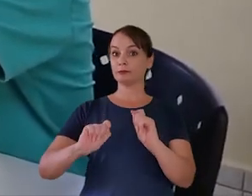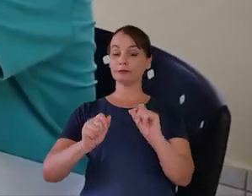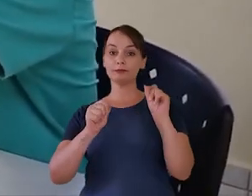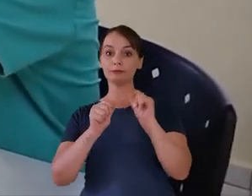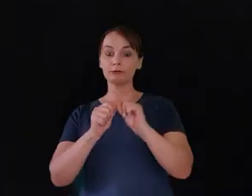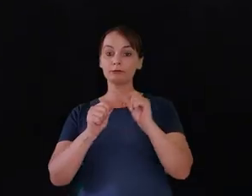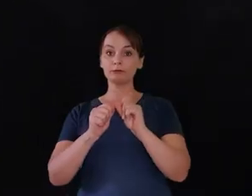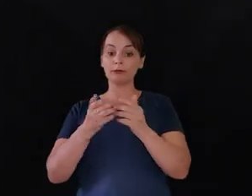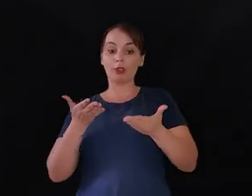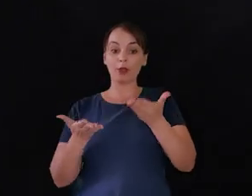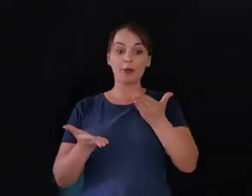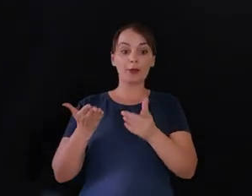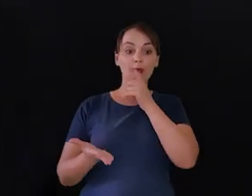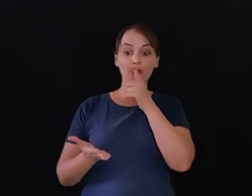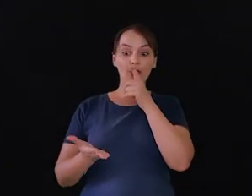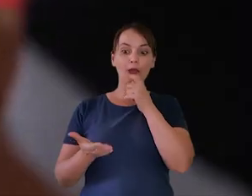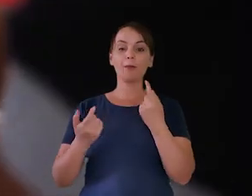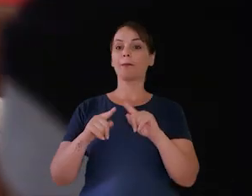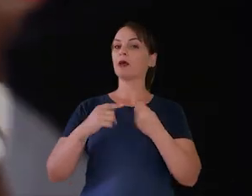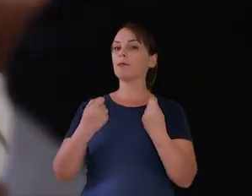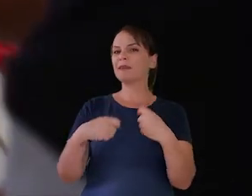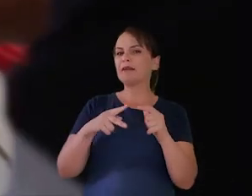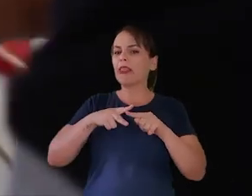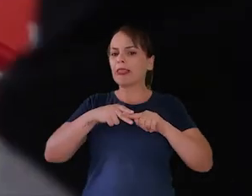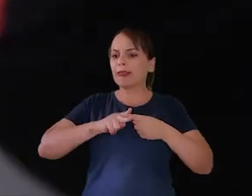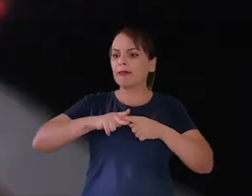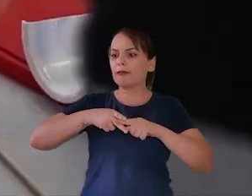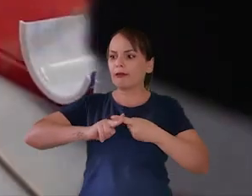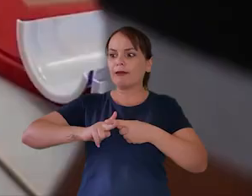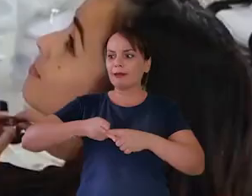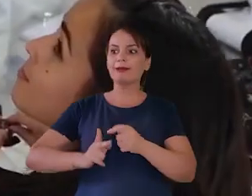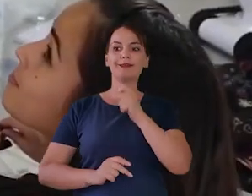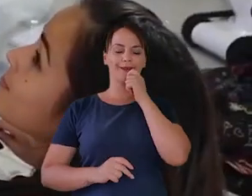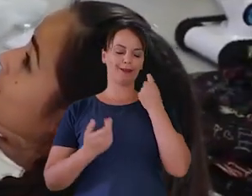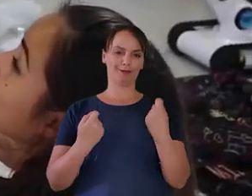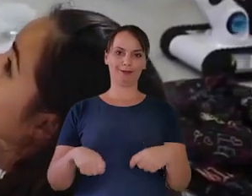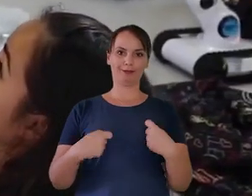Foi possível reproduzir o pluviômetro, mas ainda são necessários alguns ajustes.